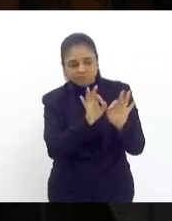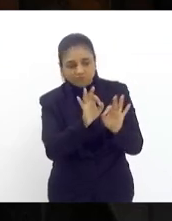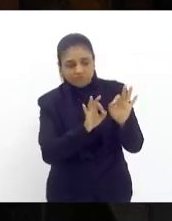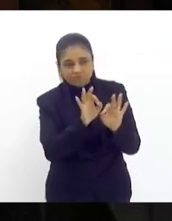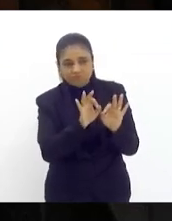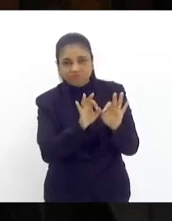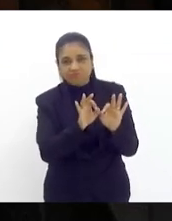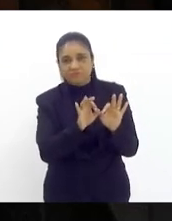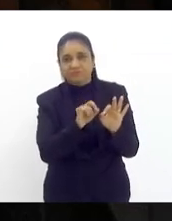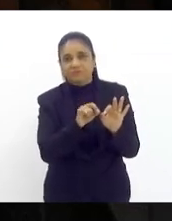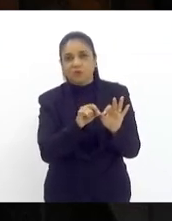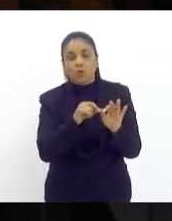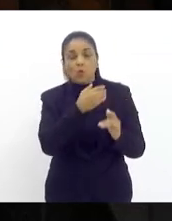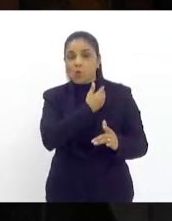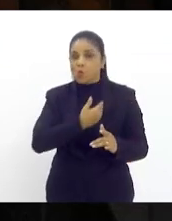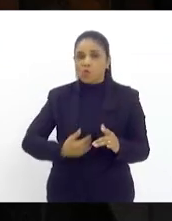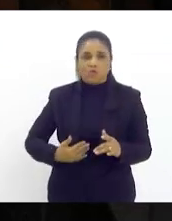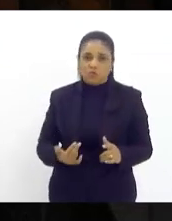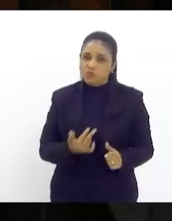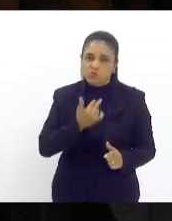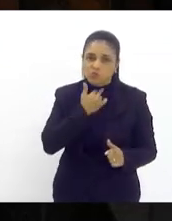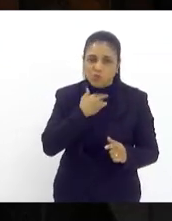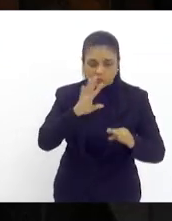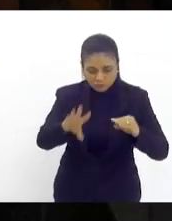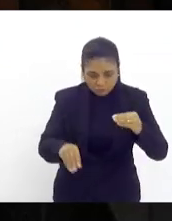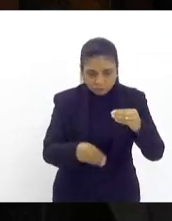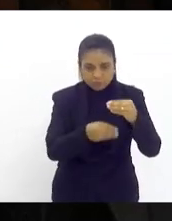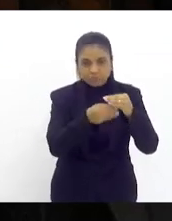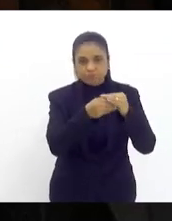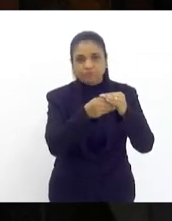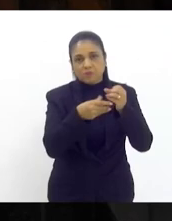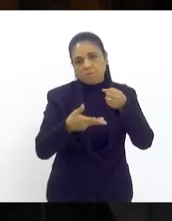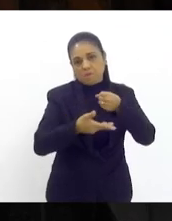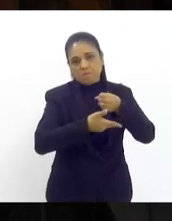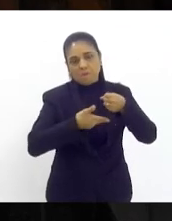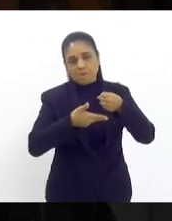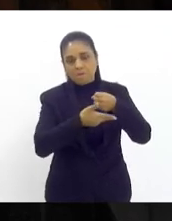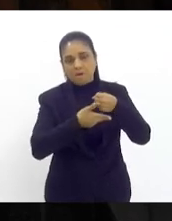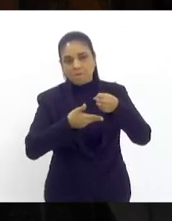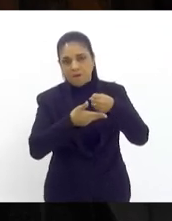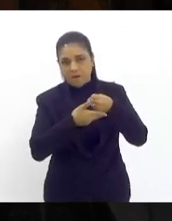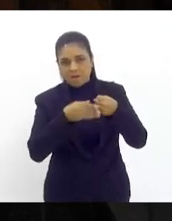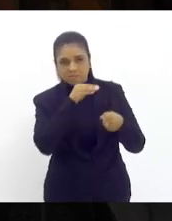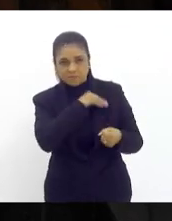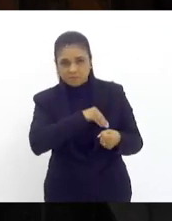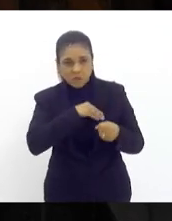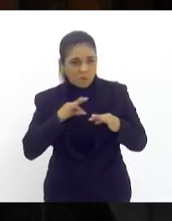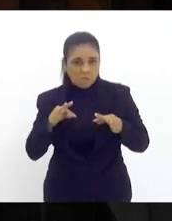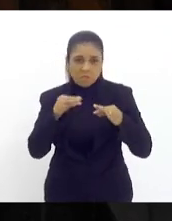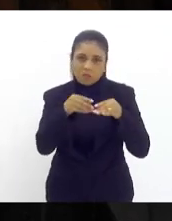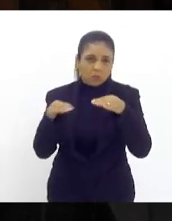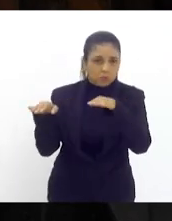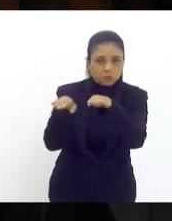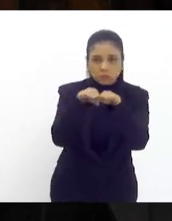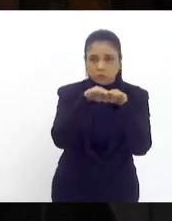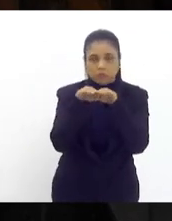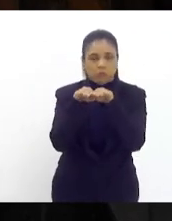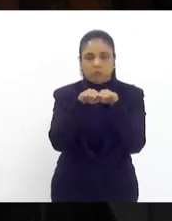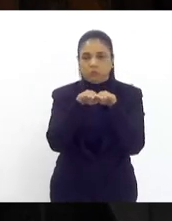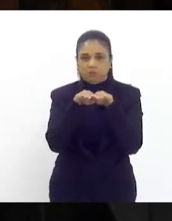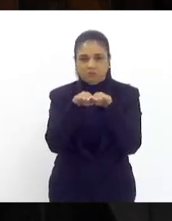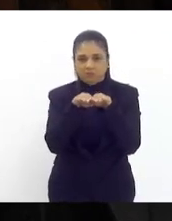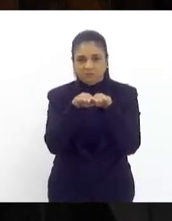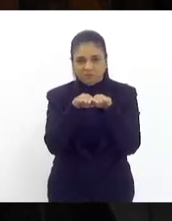e que o governo não poderia implementar o piso em sua totalidade para todos os níveis